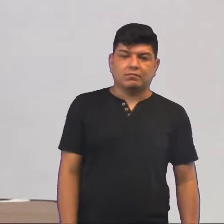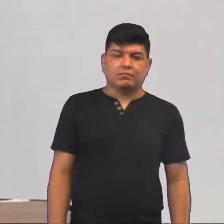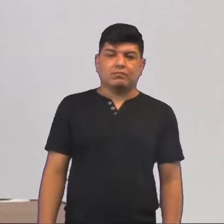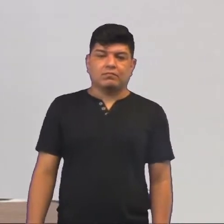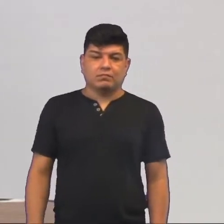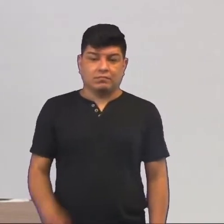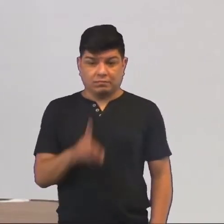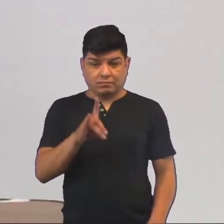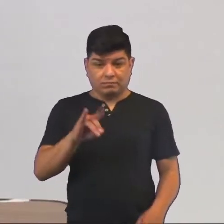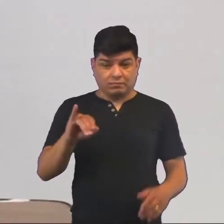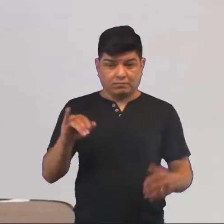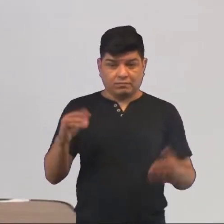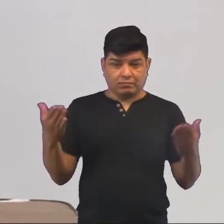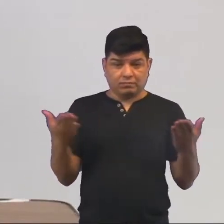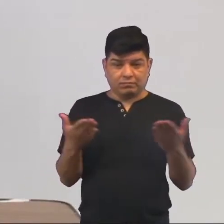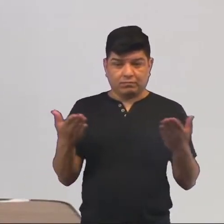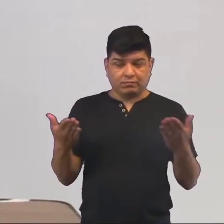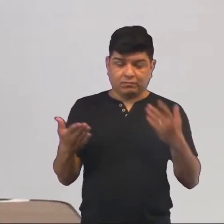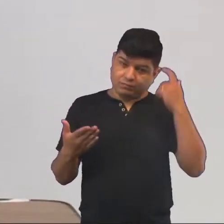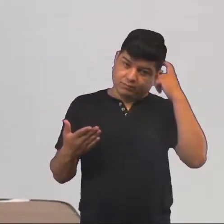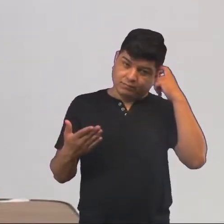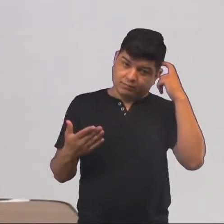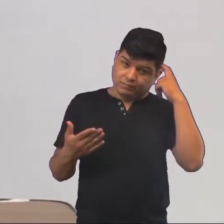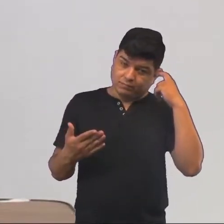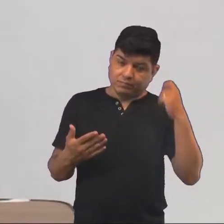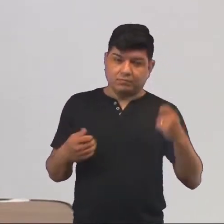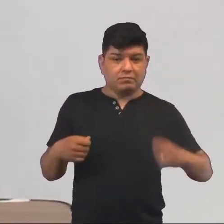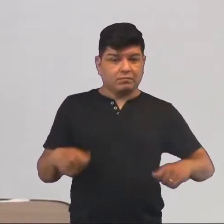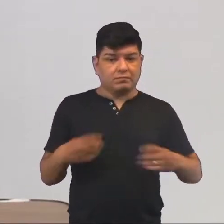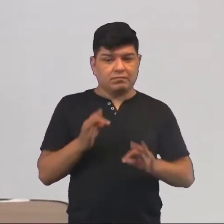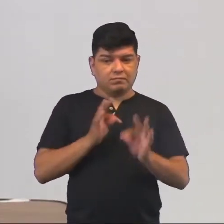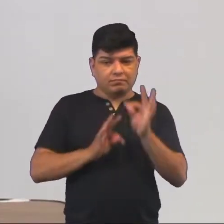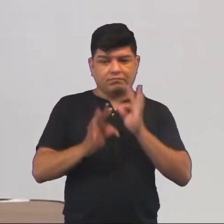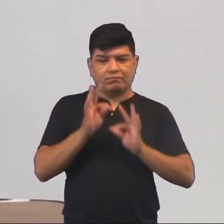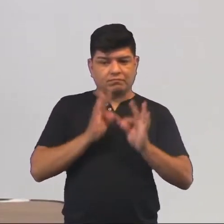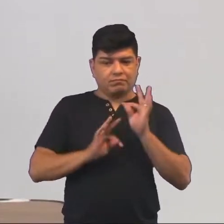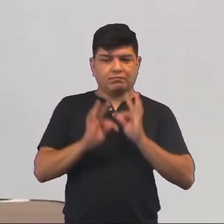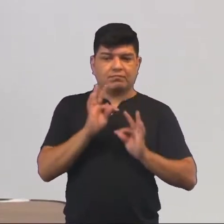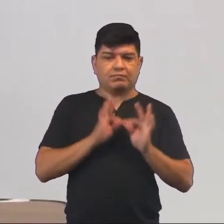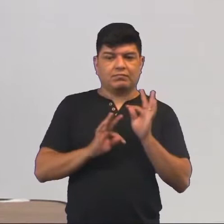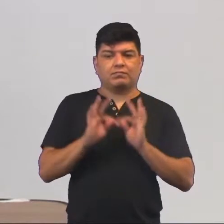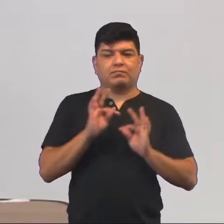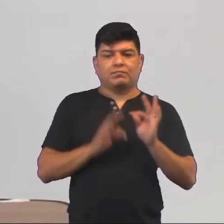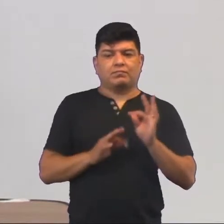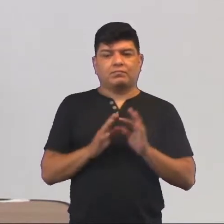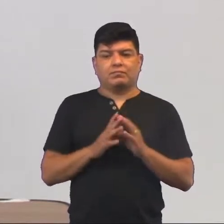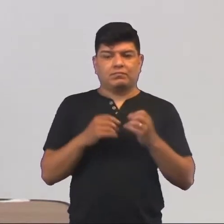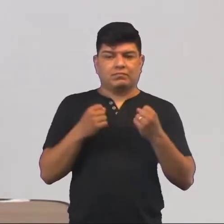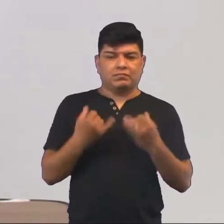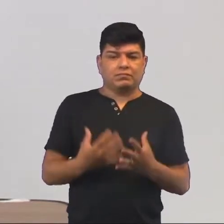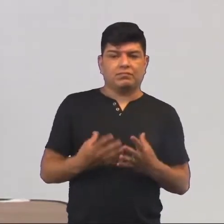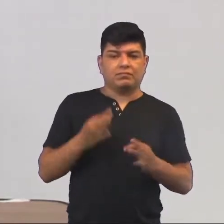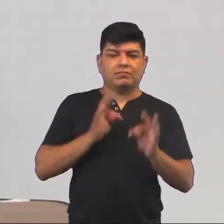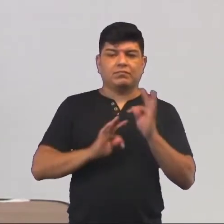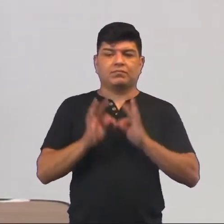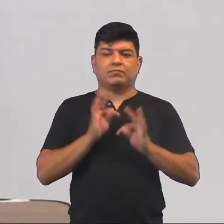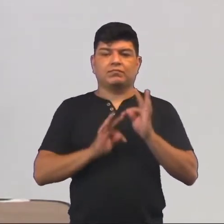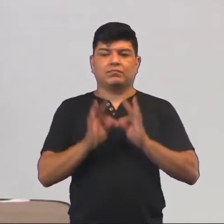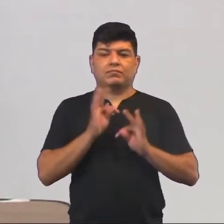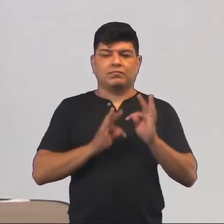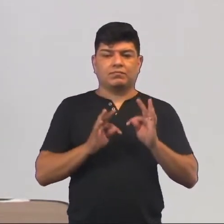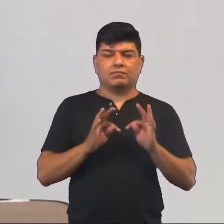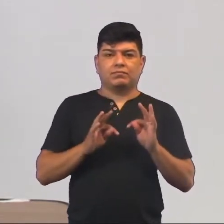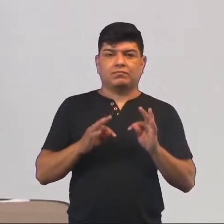Considerando os dias atuais, né, a necessidade da tecnologia, a gente se fala muito na tecnologia,